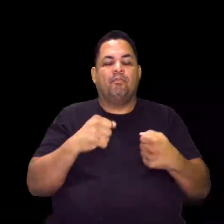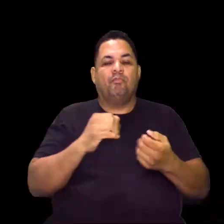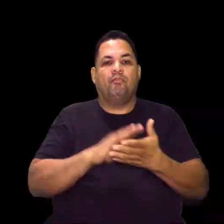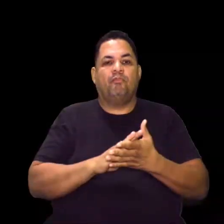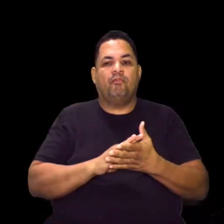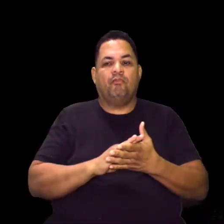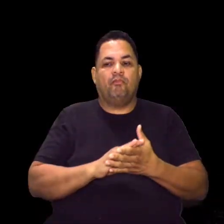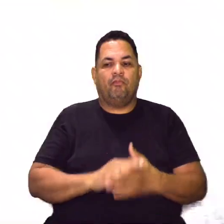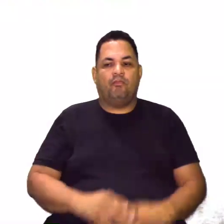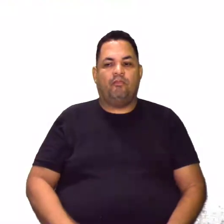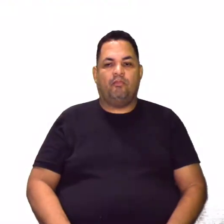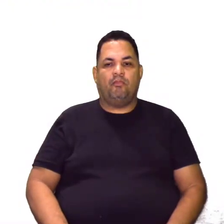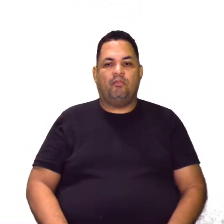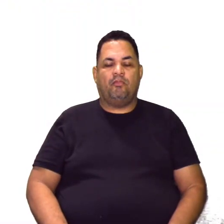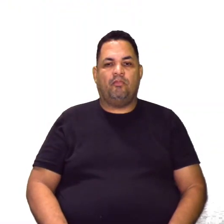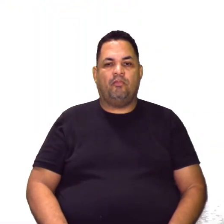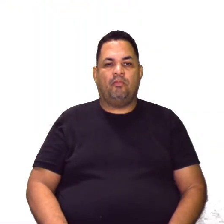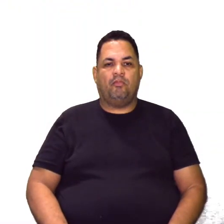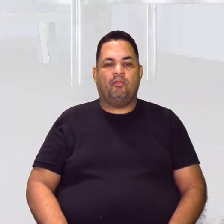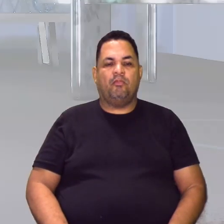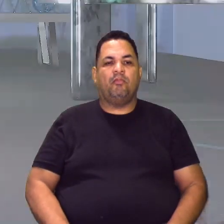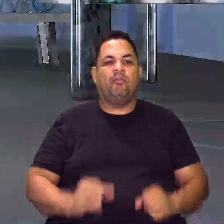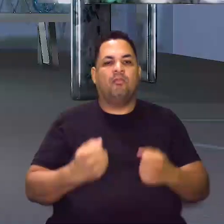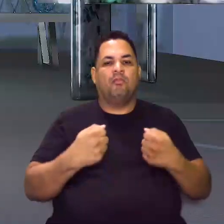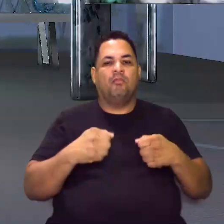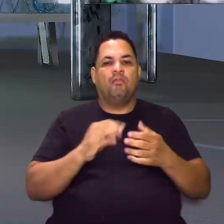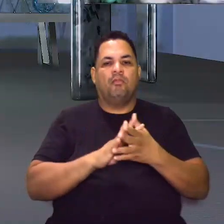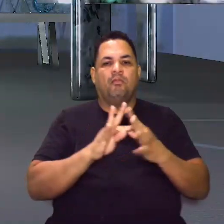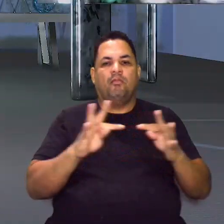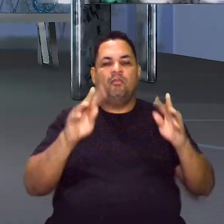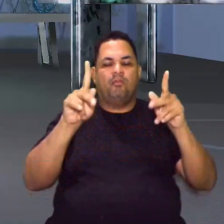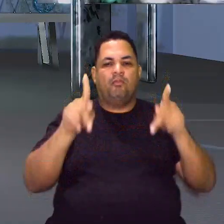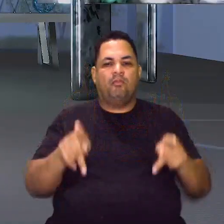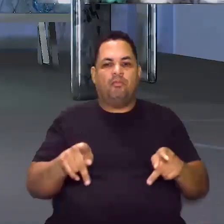pudéssemos definir de que a tabela periódica